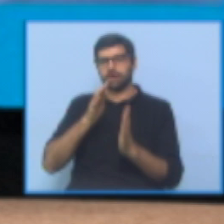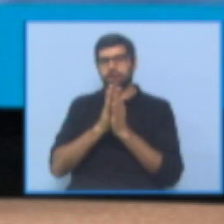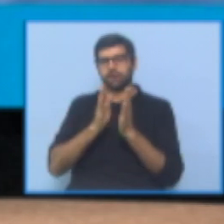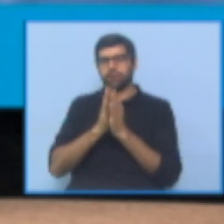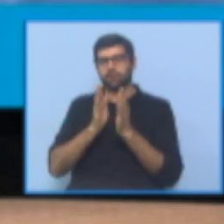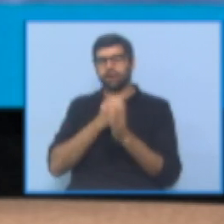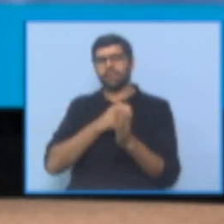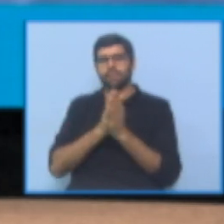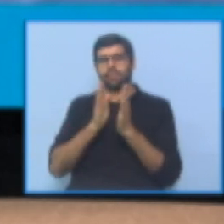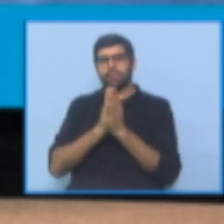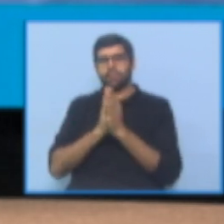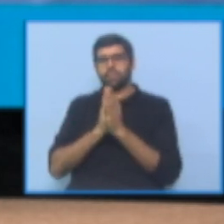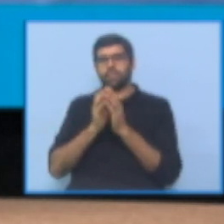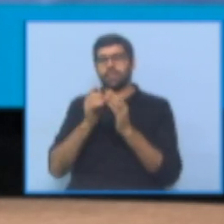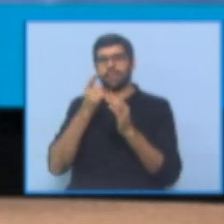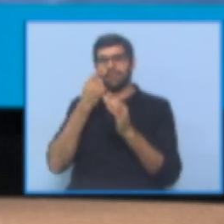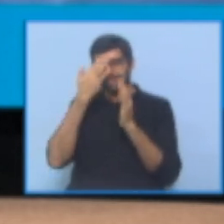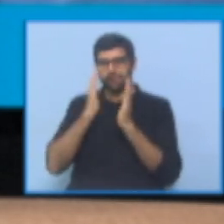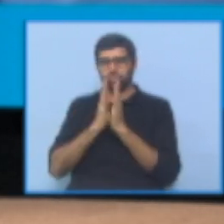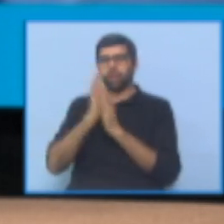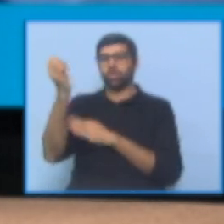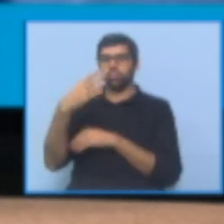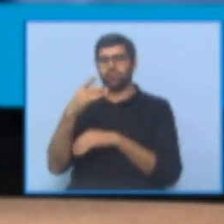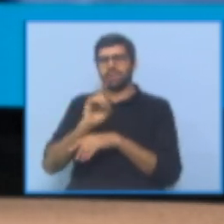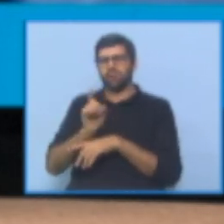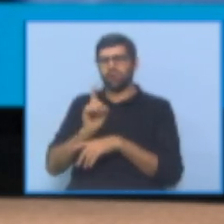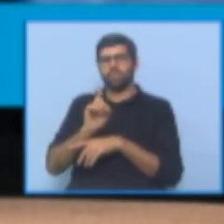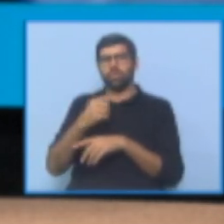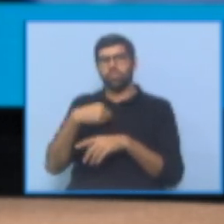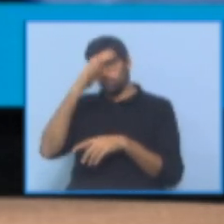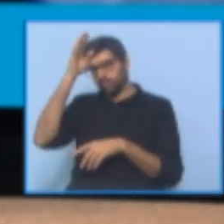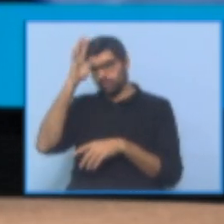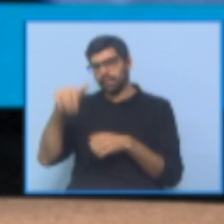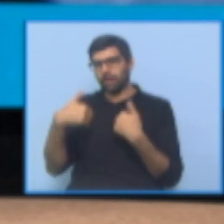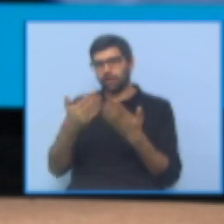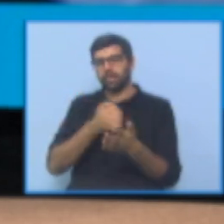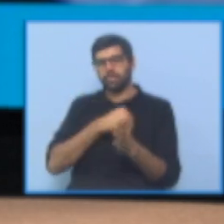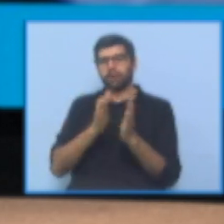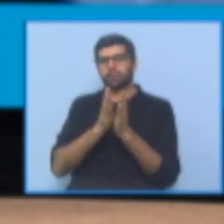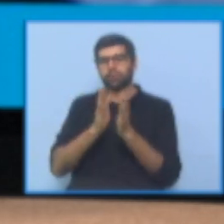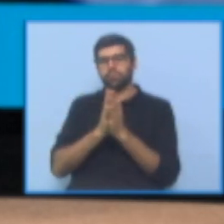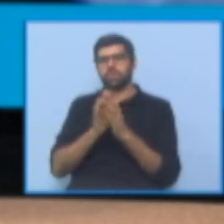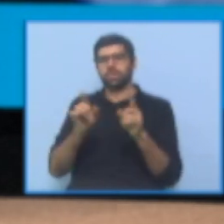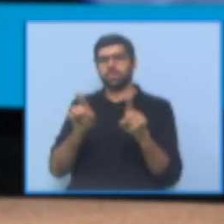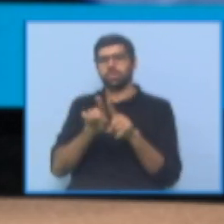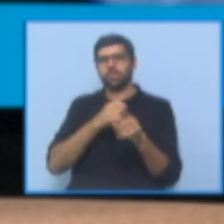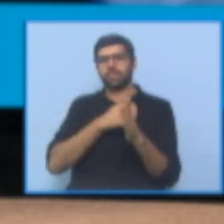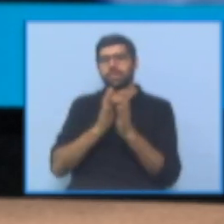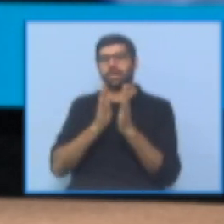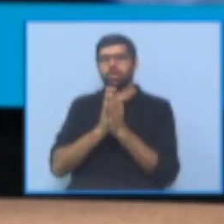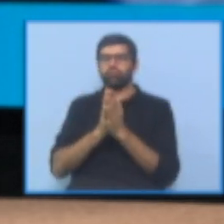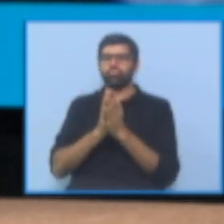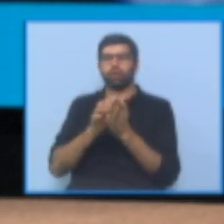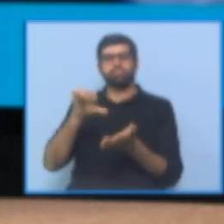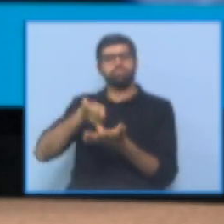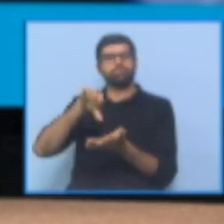a catedral, a pró-catedral é Nossa Senhora da Luz. Ele pensava que seria Nossa Senhora da Luz. Não. O Papa deu aquela igreja como uma igreja para ser a igreja-mãe.